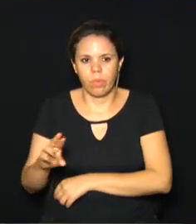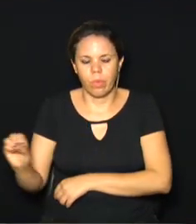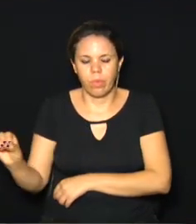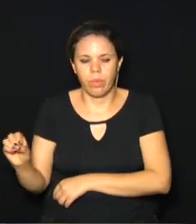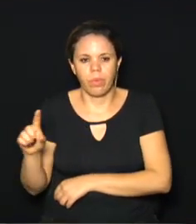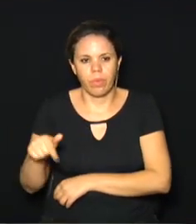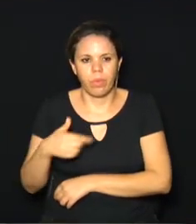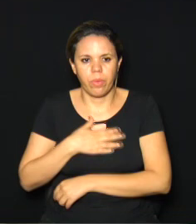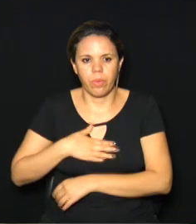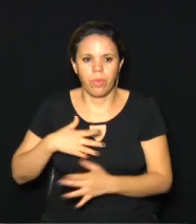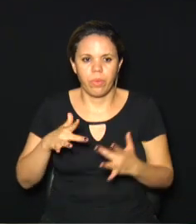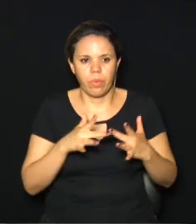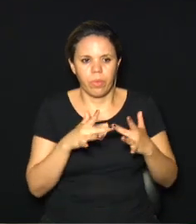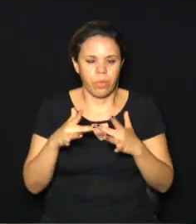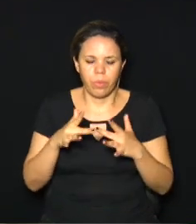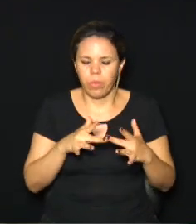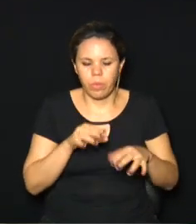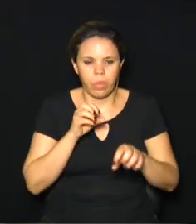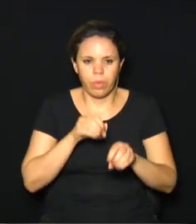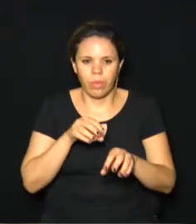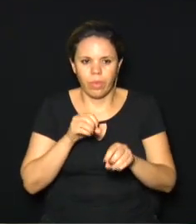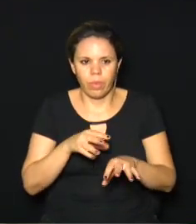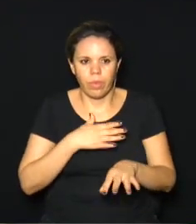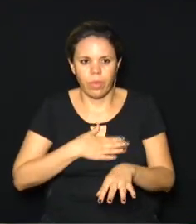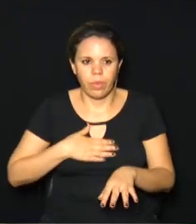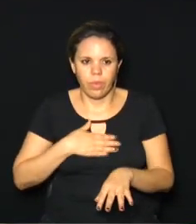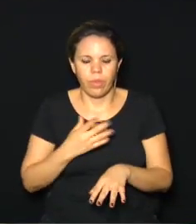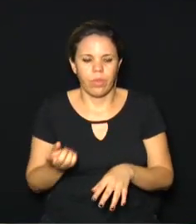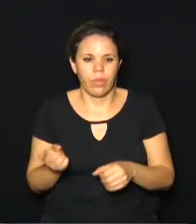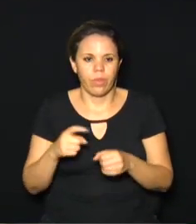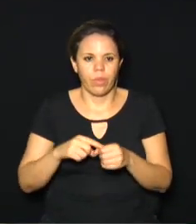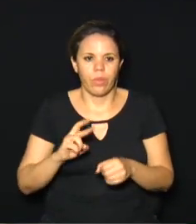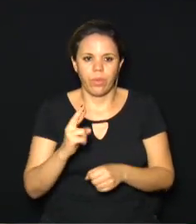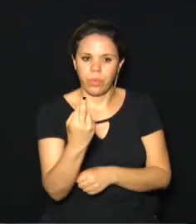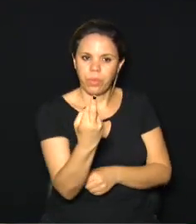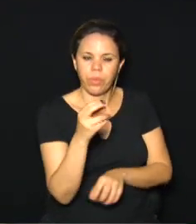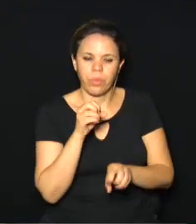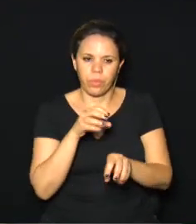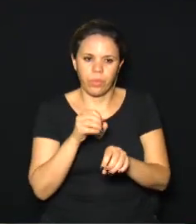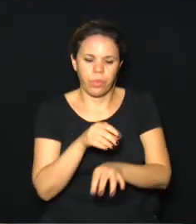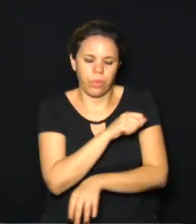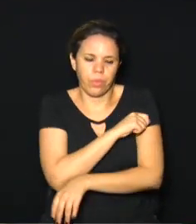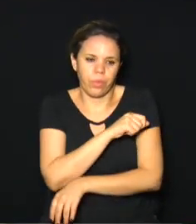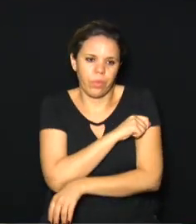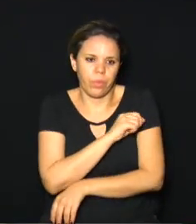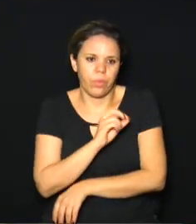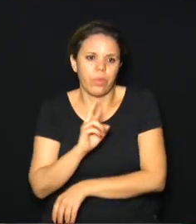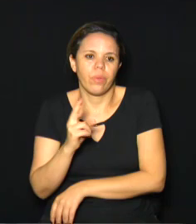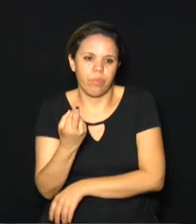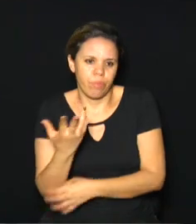O prazer de você ensinar, do retorno para o aluno, e você ver que você